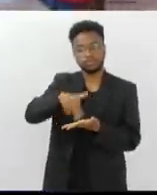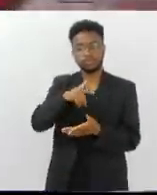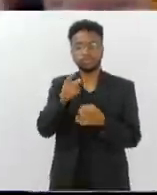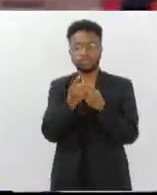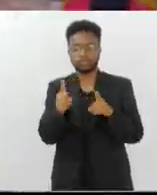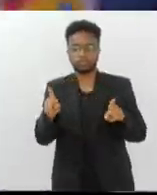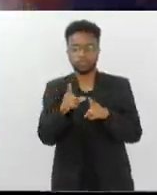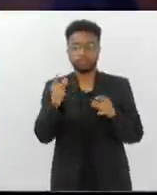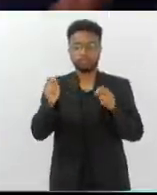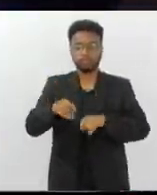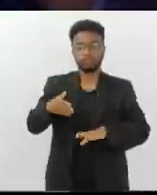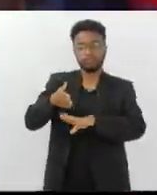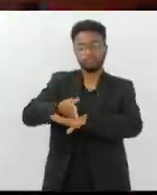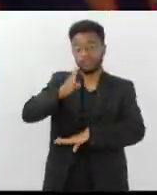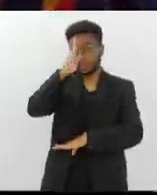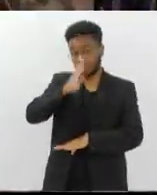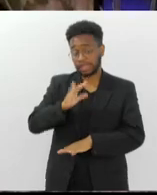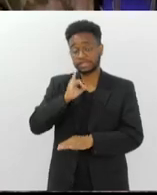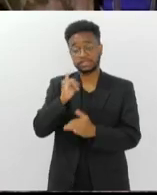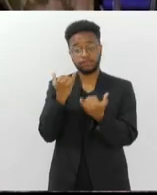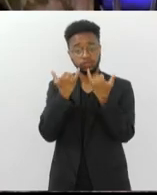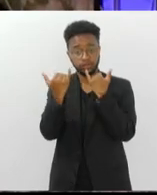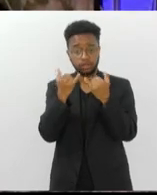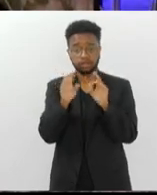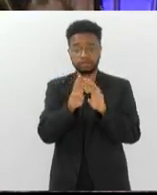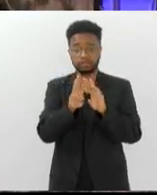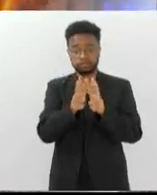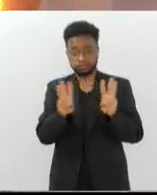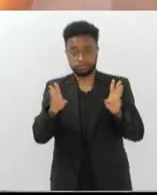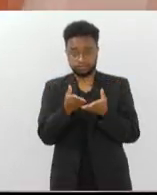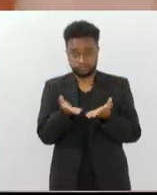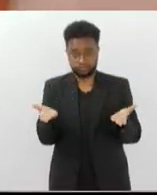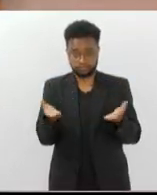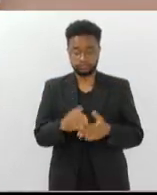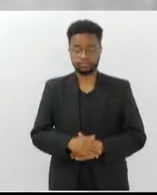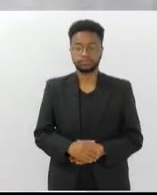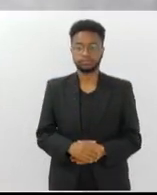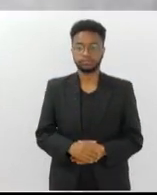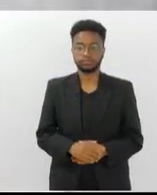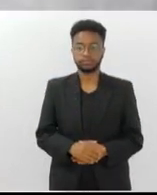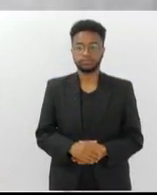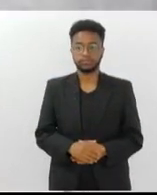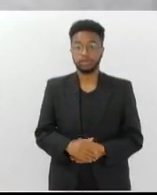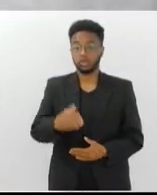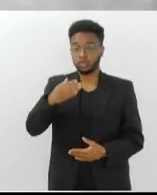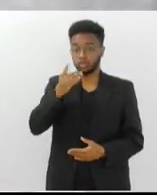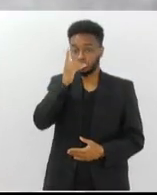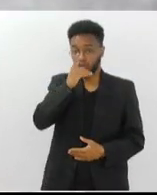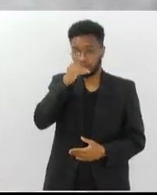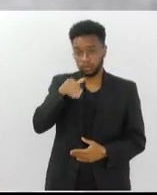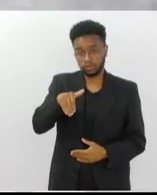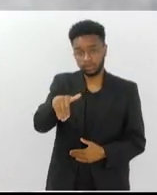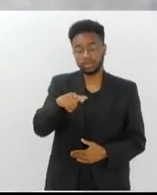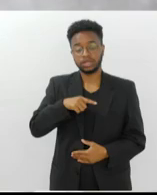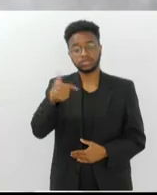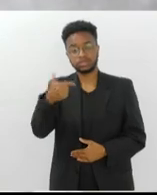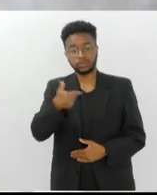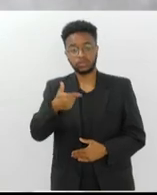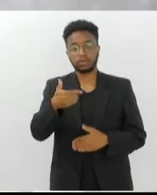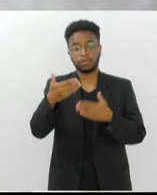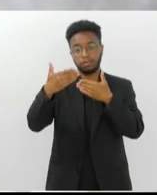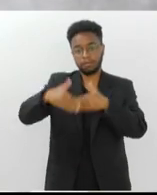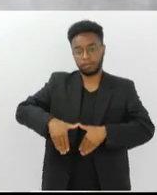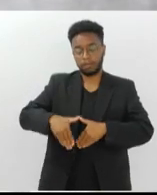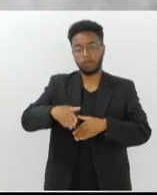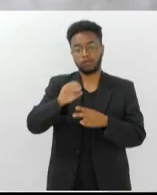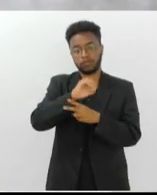entrada é gratuita. Mais informações no site do museu. Acontece neste domingo a segunda e última prova do Exame Nacional